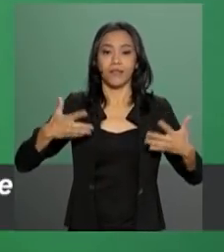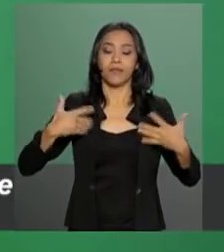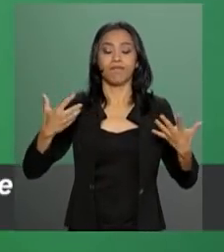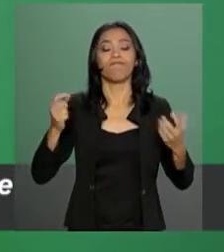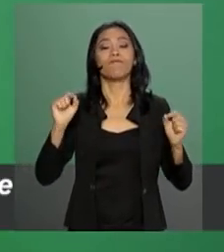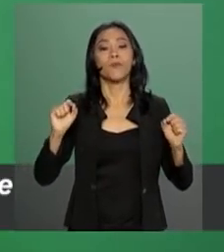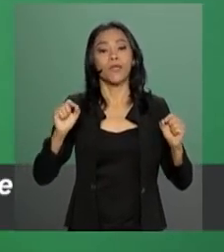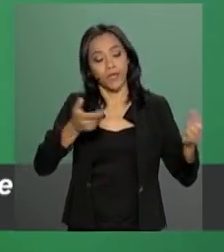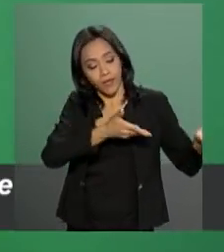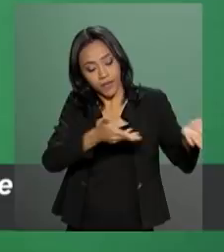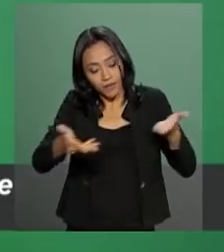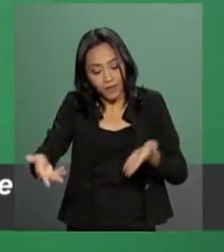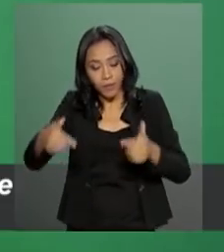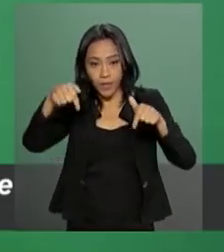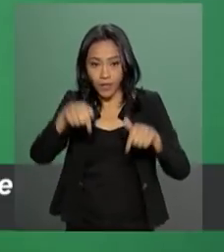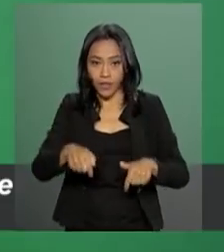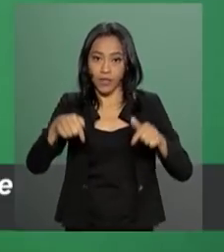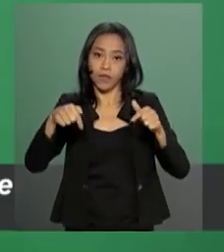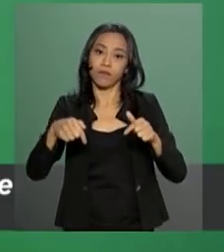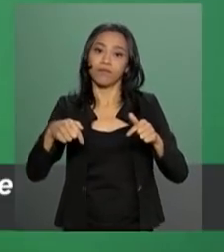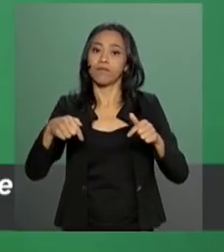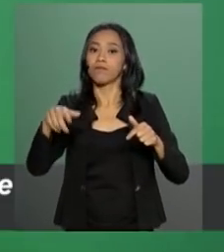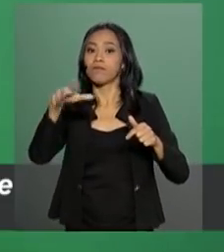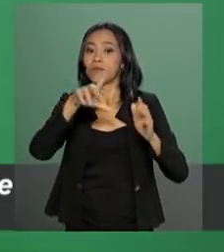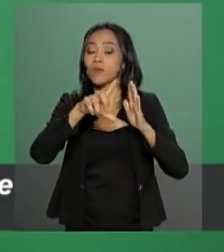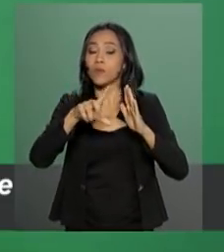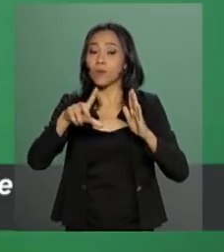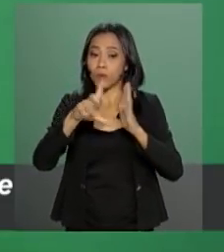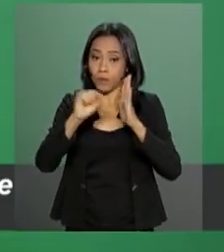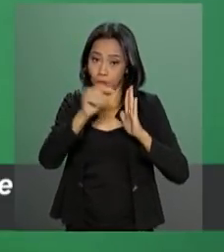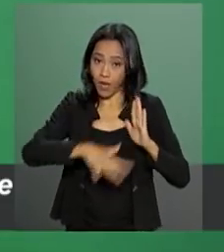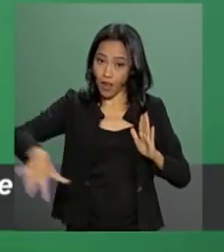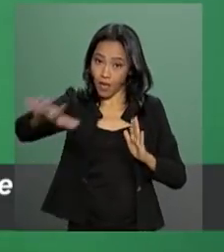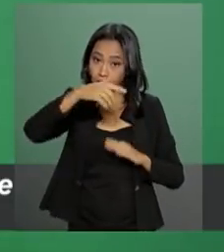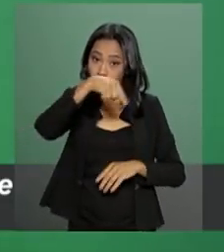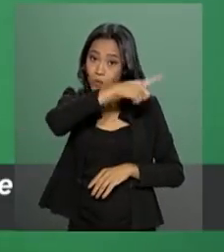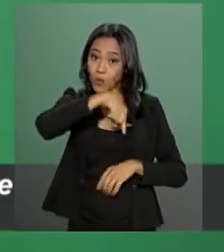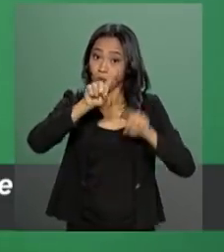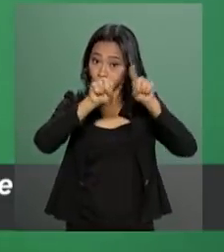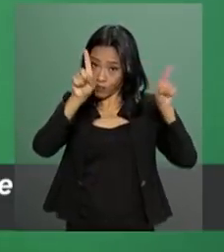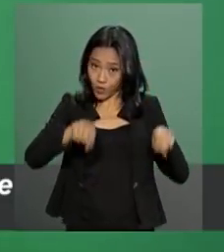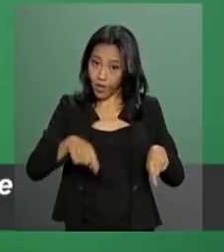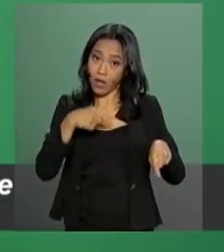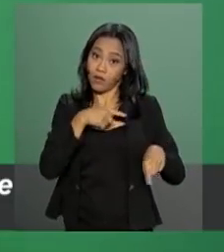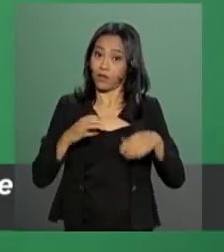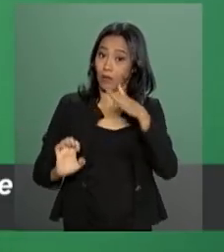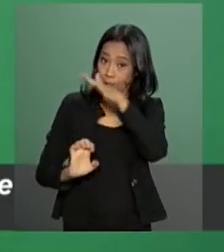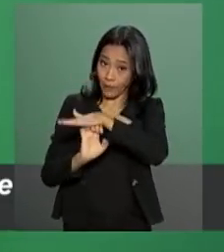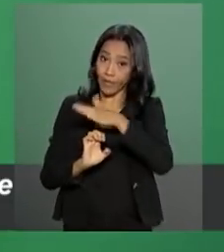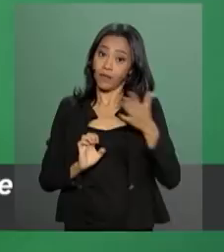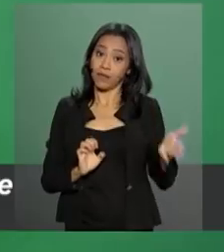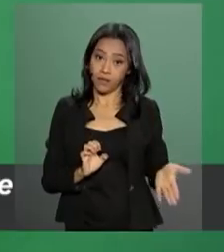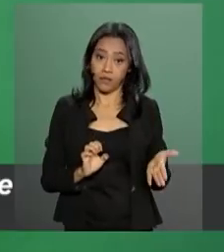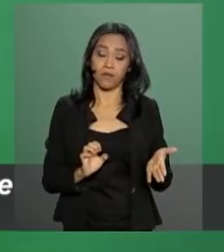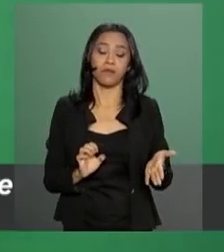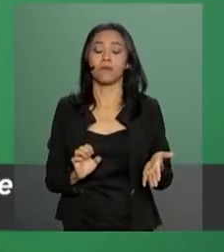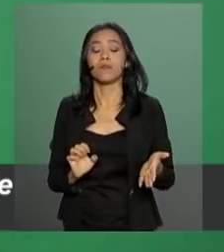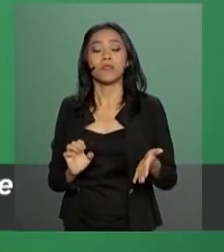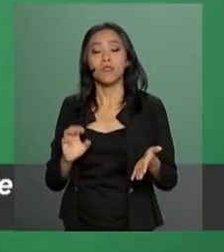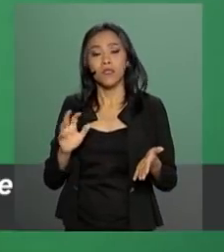no palácio os servidores da da embrapa até primeiro momento é